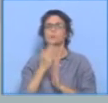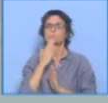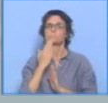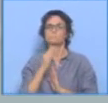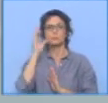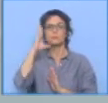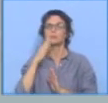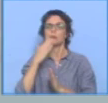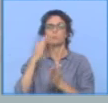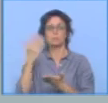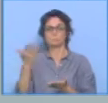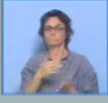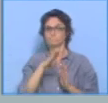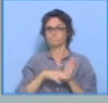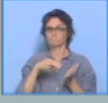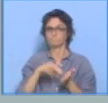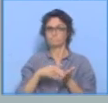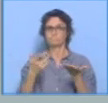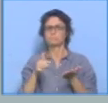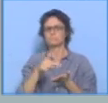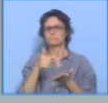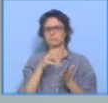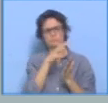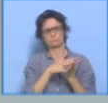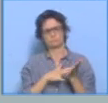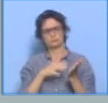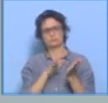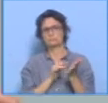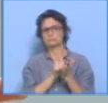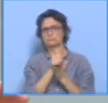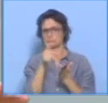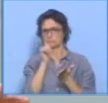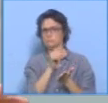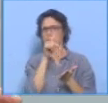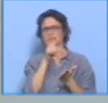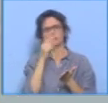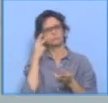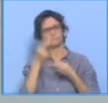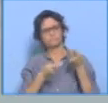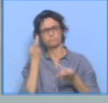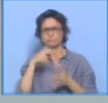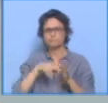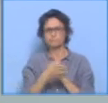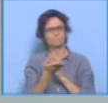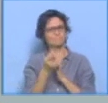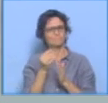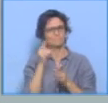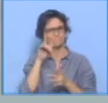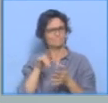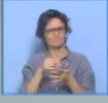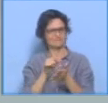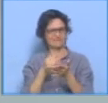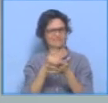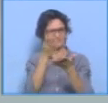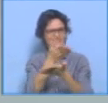de facto queremos olhar os textos da Bíblia e analisá-los com alguma profundidade, como sempre o faz, não é? No